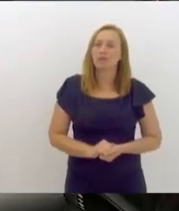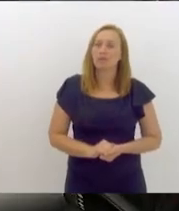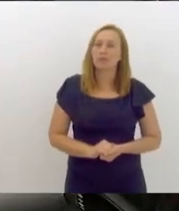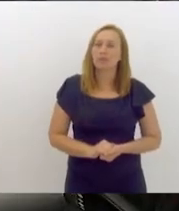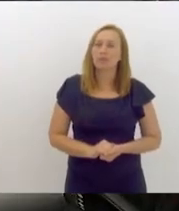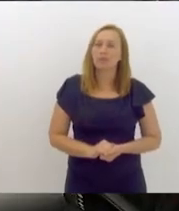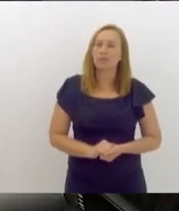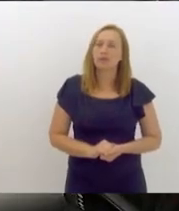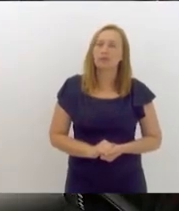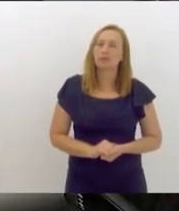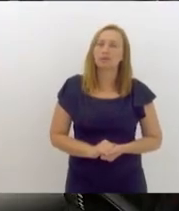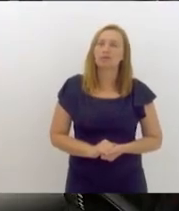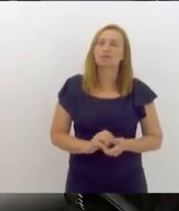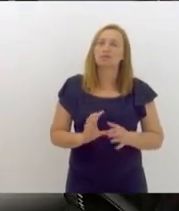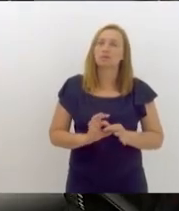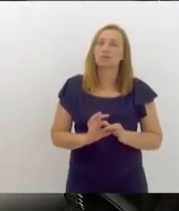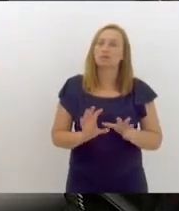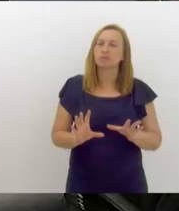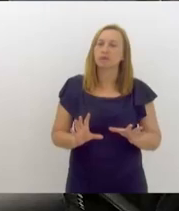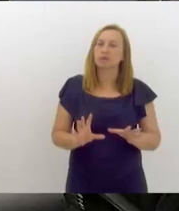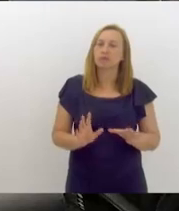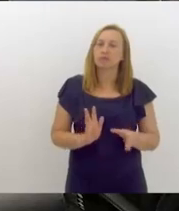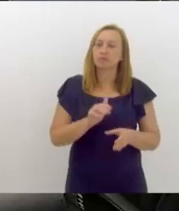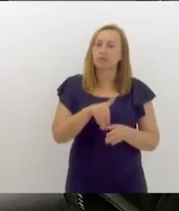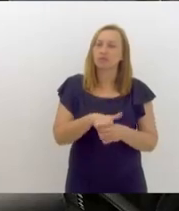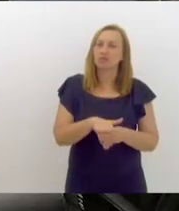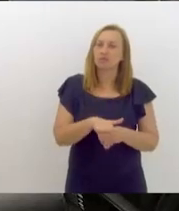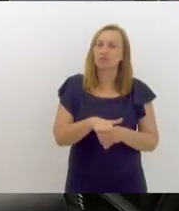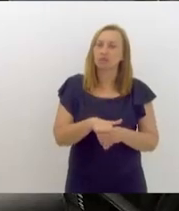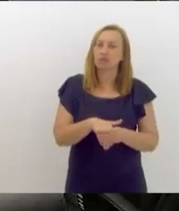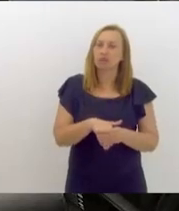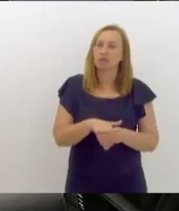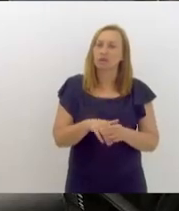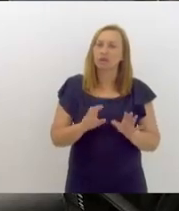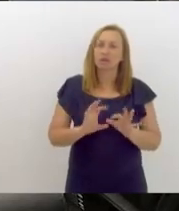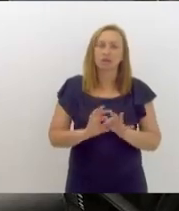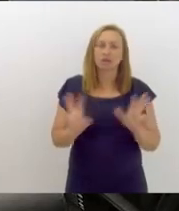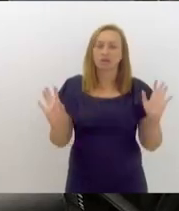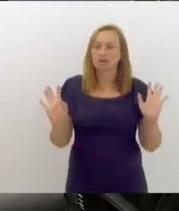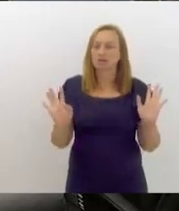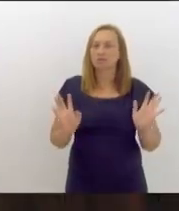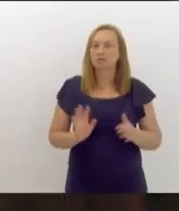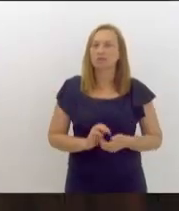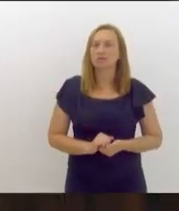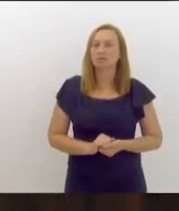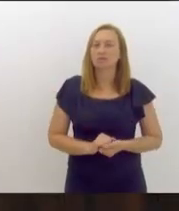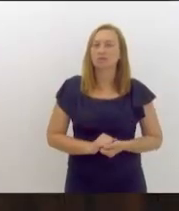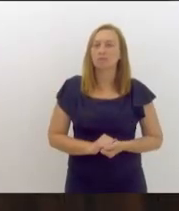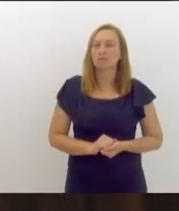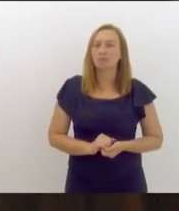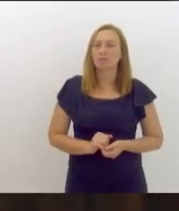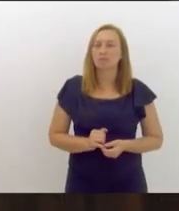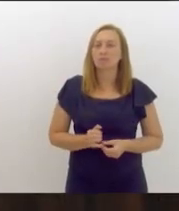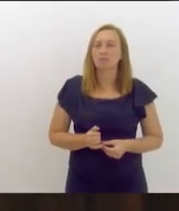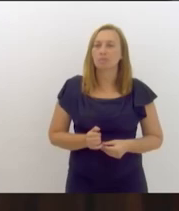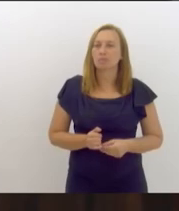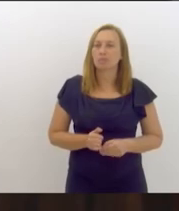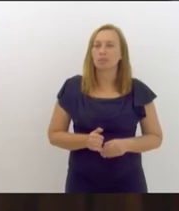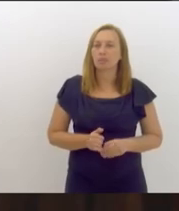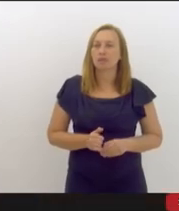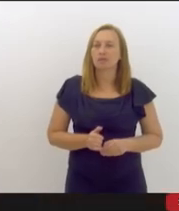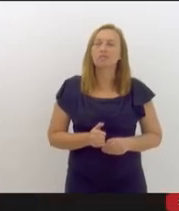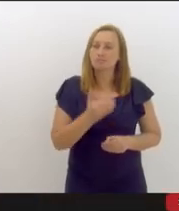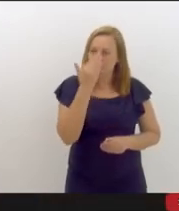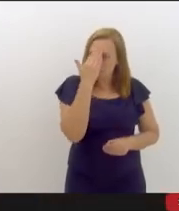pl estamos liberando a bancada para votar a vontade Deputado Samuel Malafaia obrigado